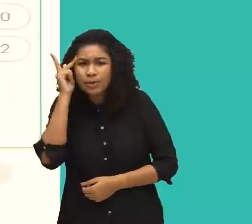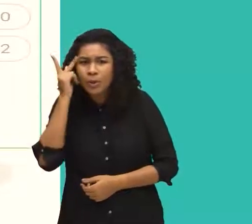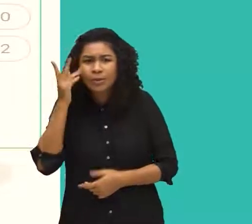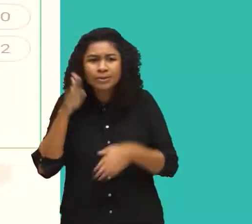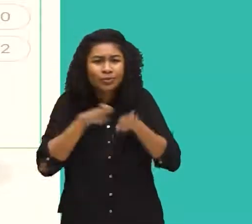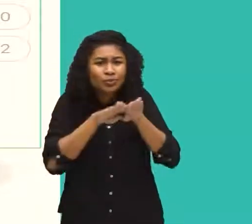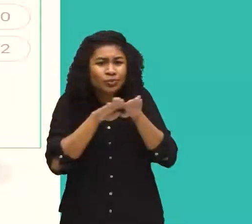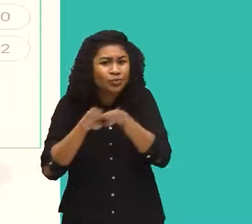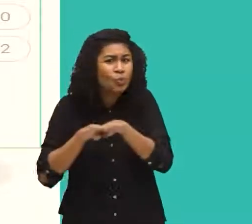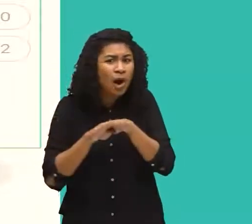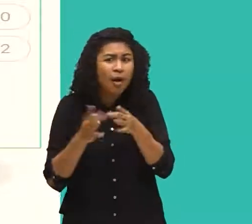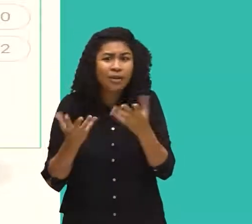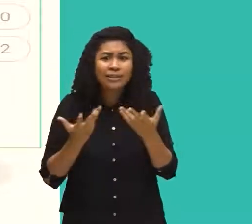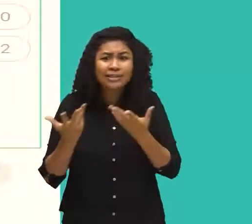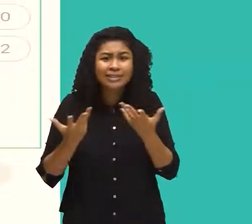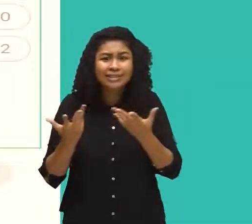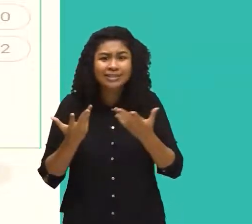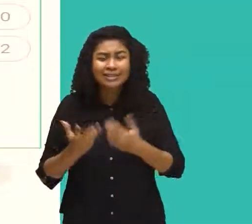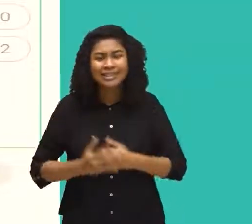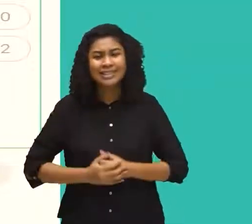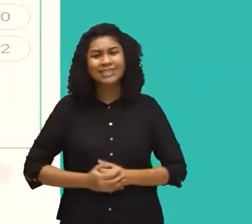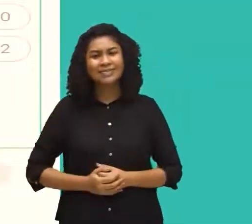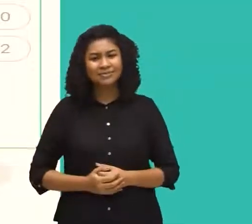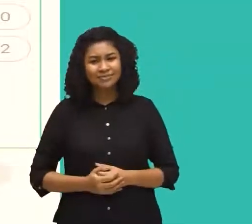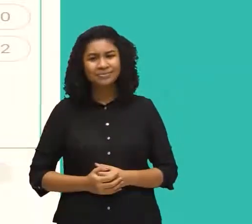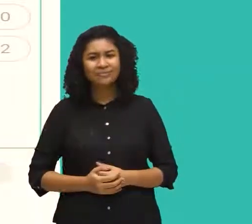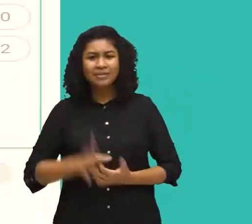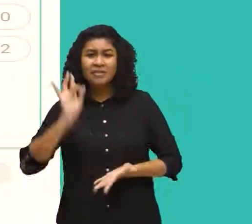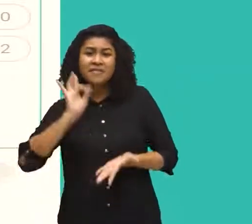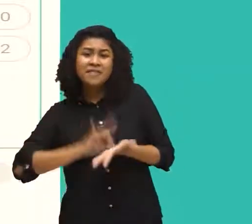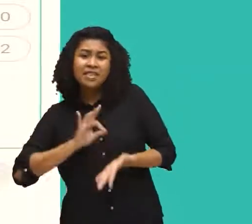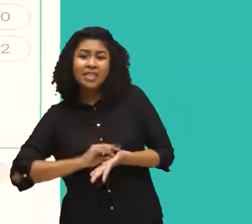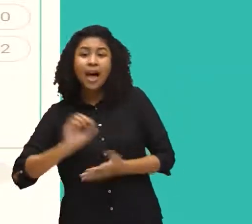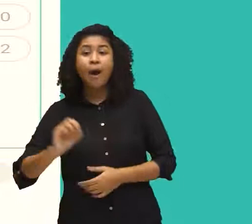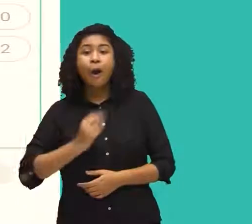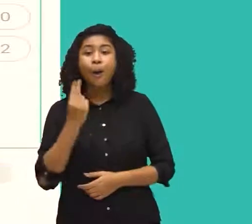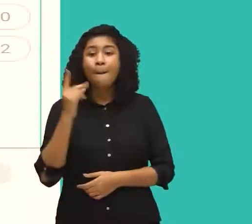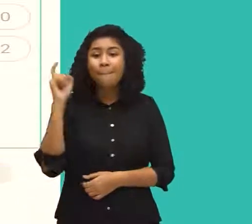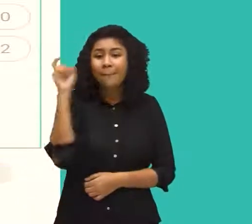foi acirrada. Fato ou fake?